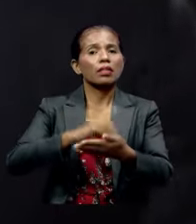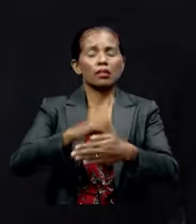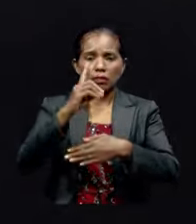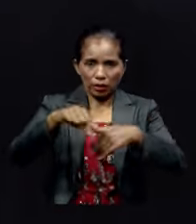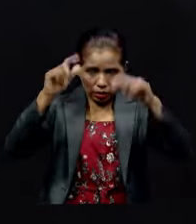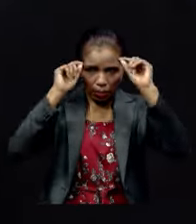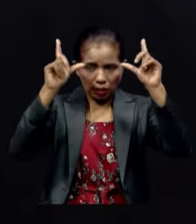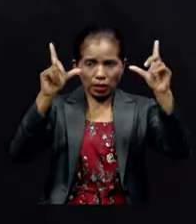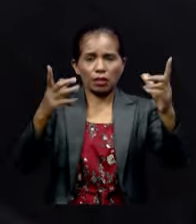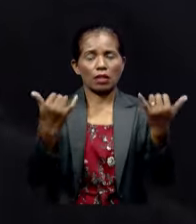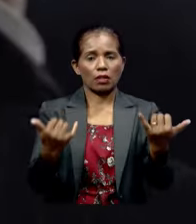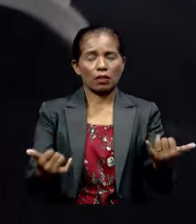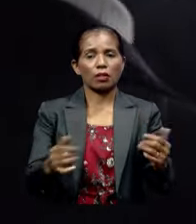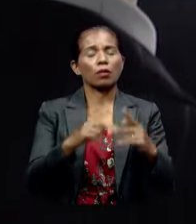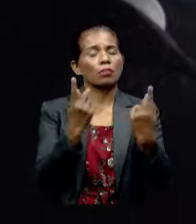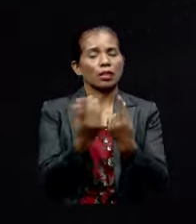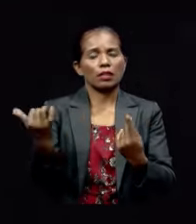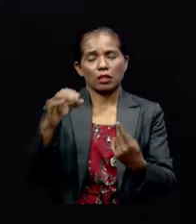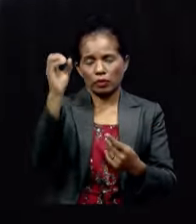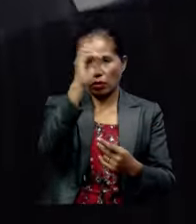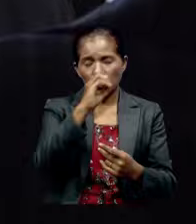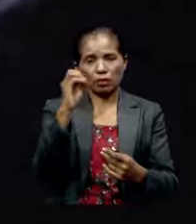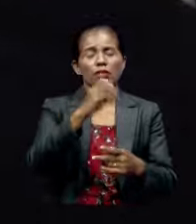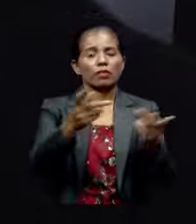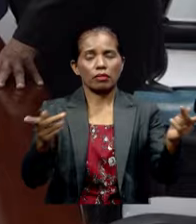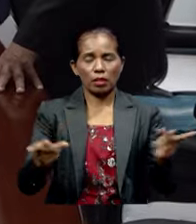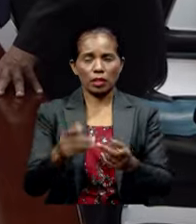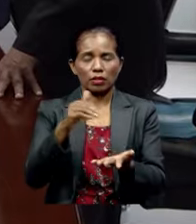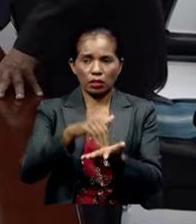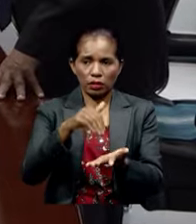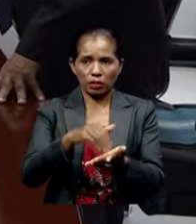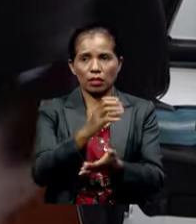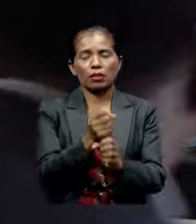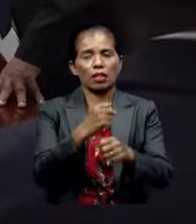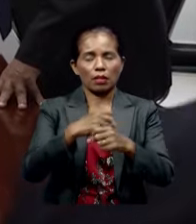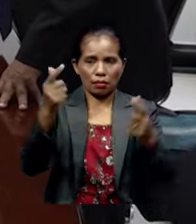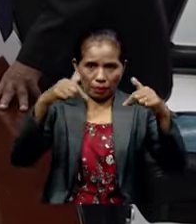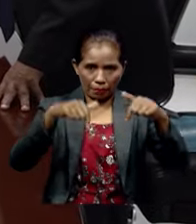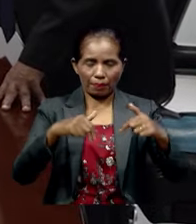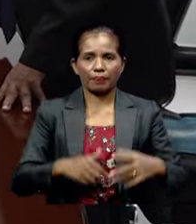explica, dadão, né? Investidor Sira observa o fatin atual halo estudo viabilidade, molo halo investimento.